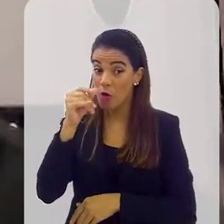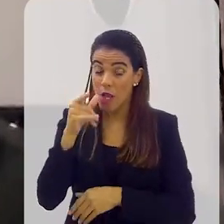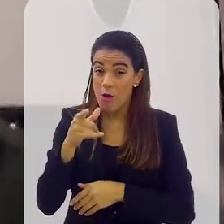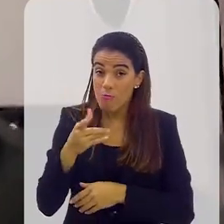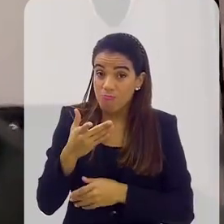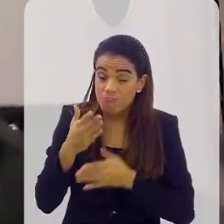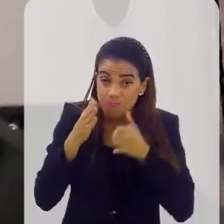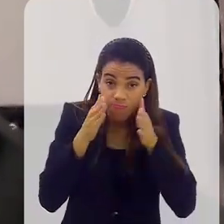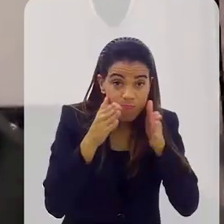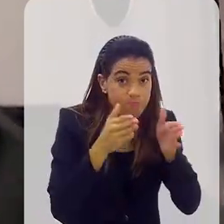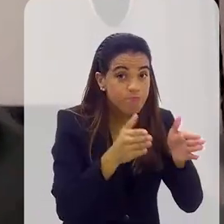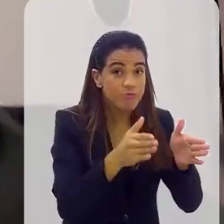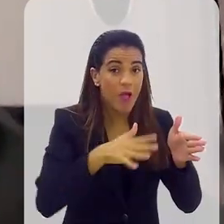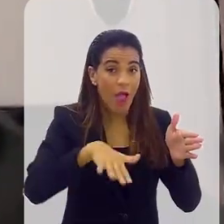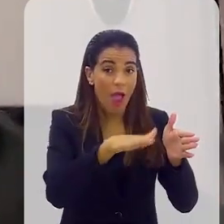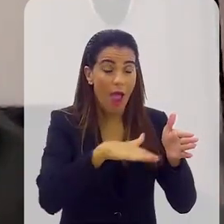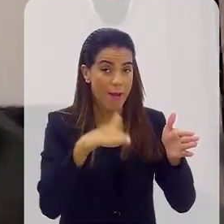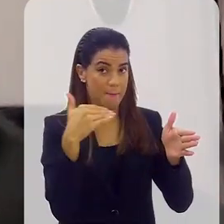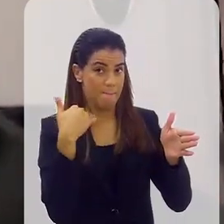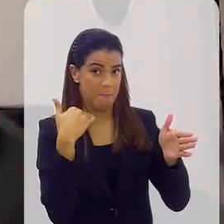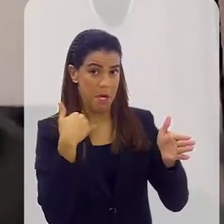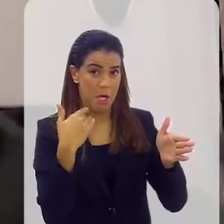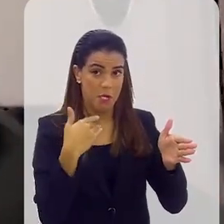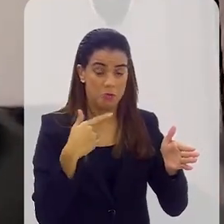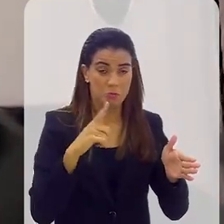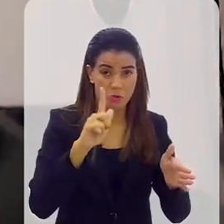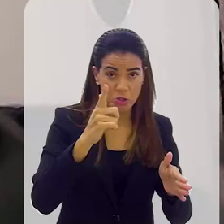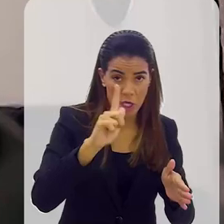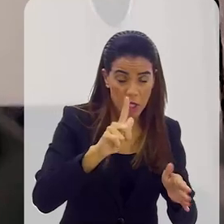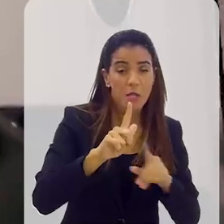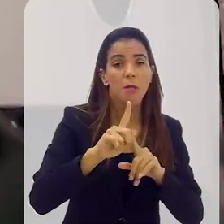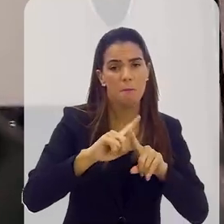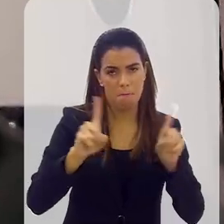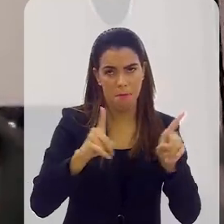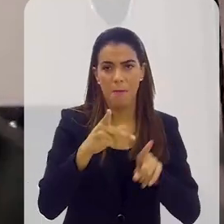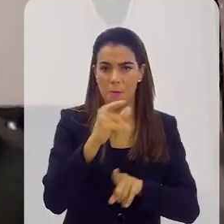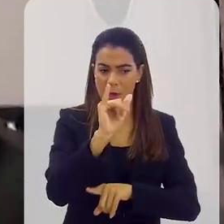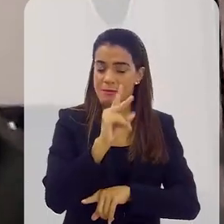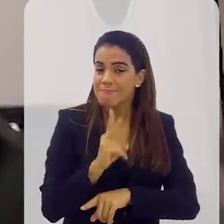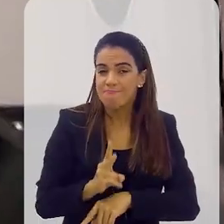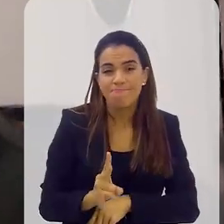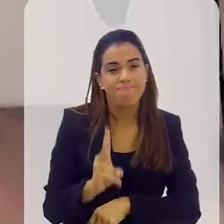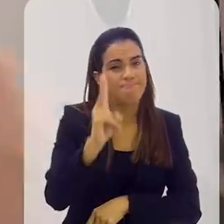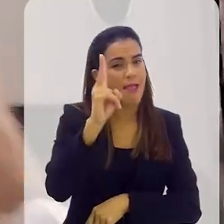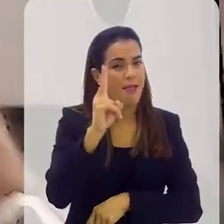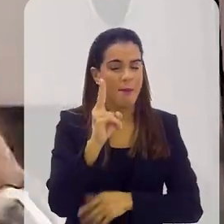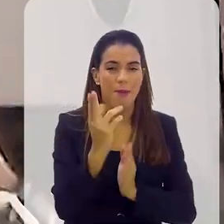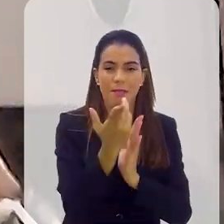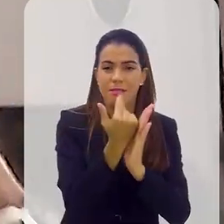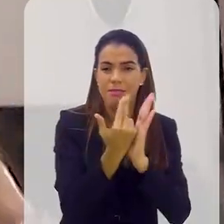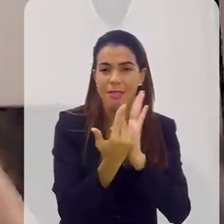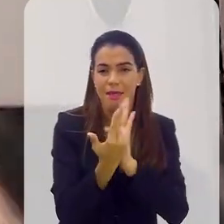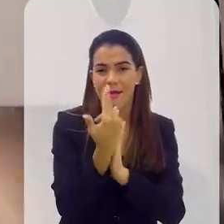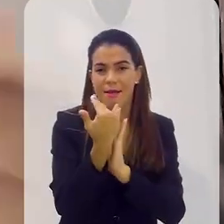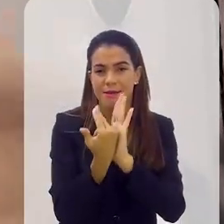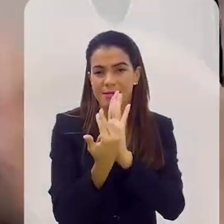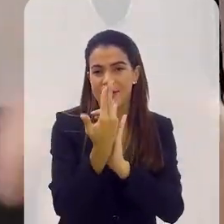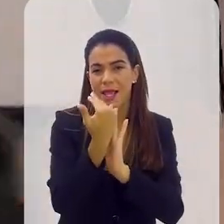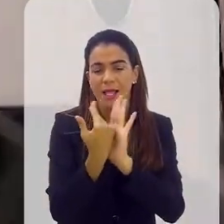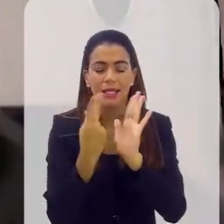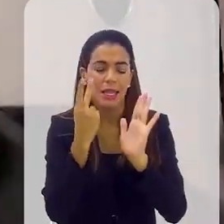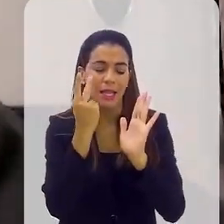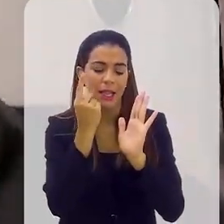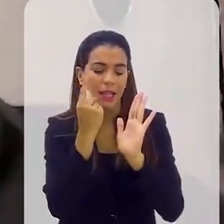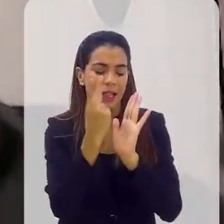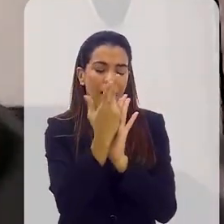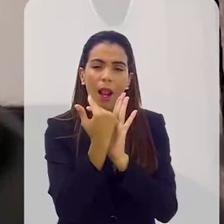carreira na parte de bancos e gerência e tudo isso, mas meu pai sempre desenhou, ele sempre nos desenhava, pegava os filhos e